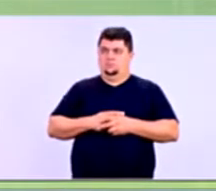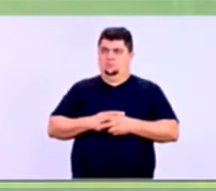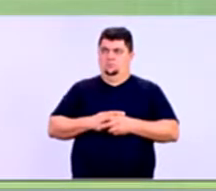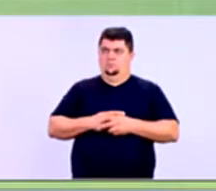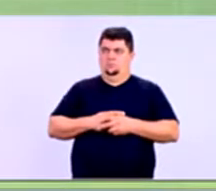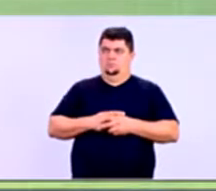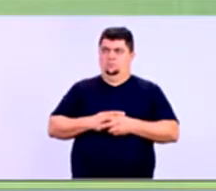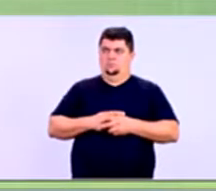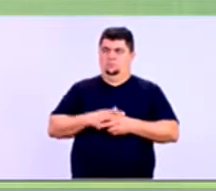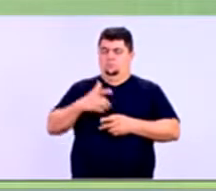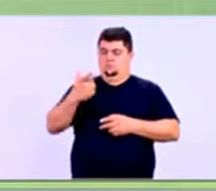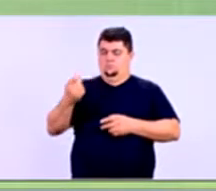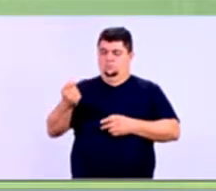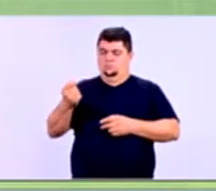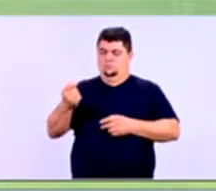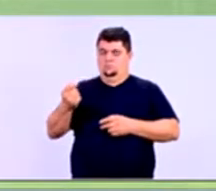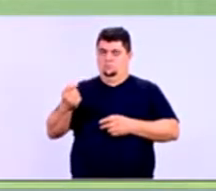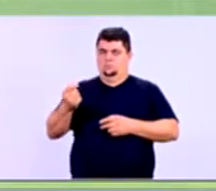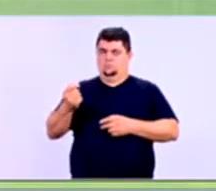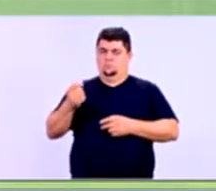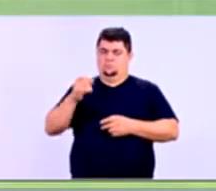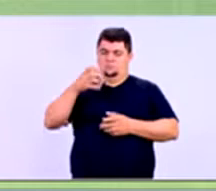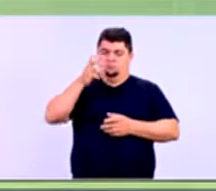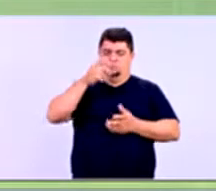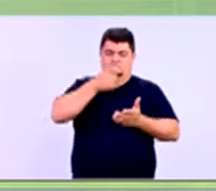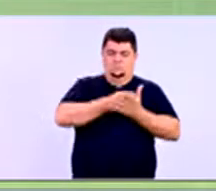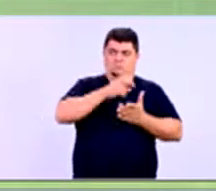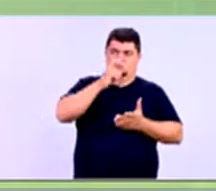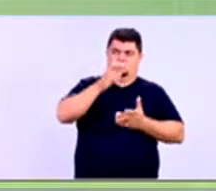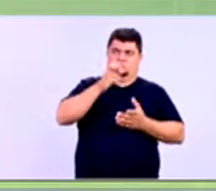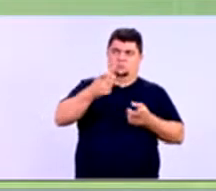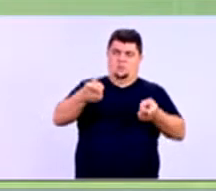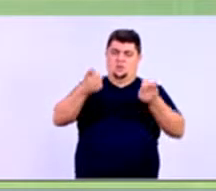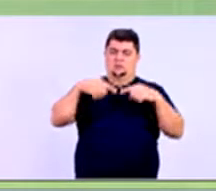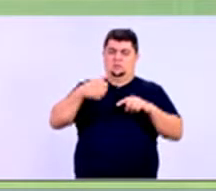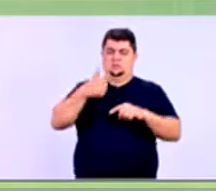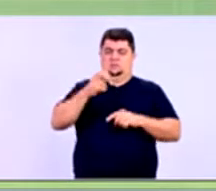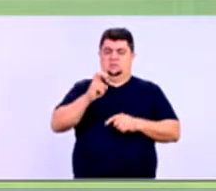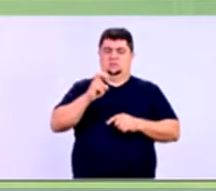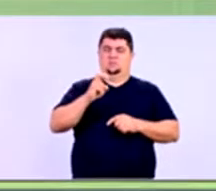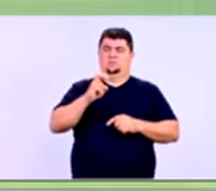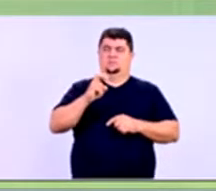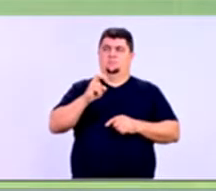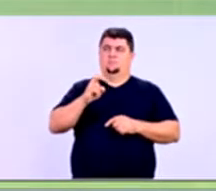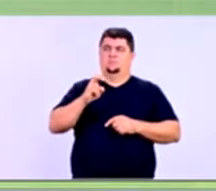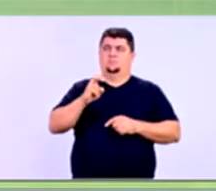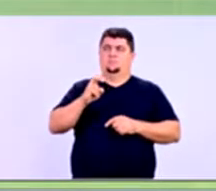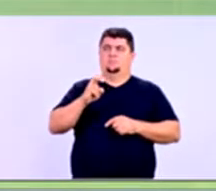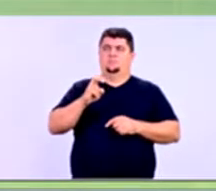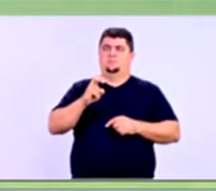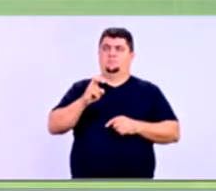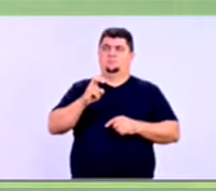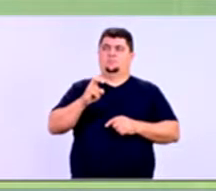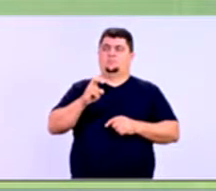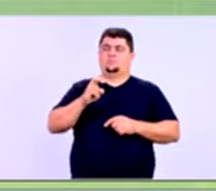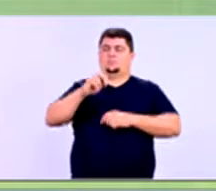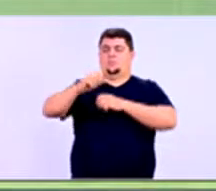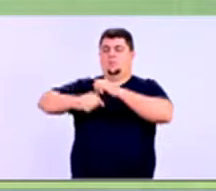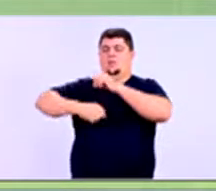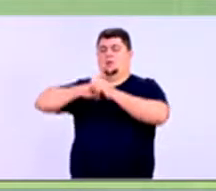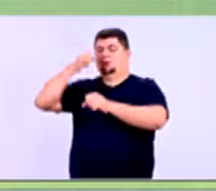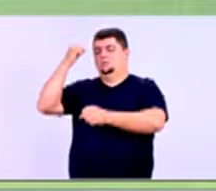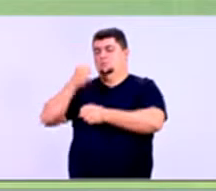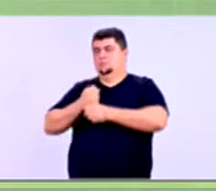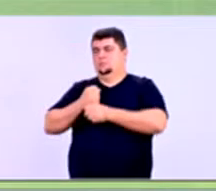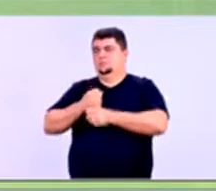era 20, se eu paguei 5 mil, caiu para 15. No ano seguinte, eu vou